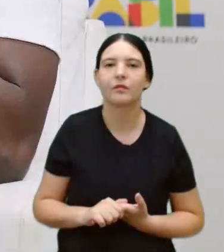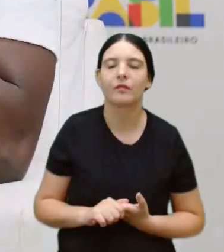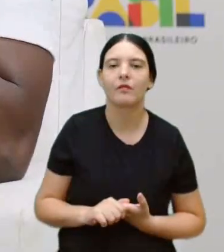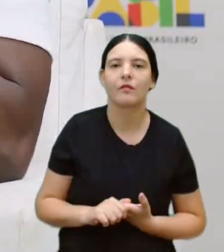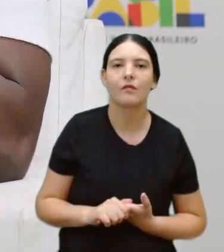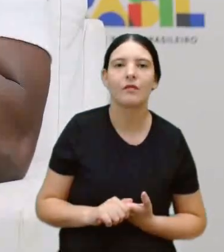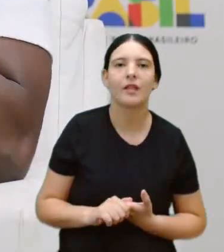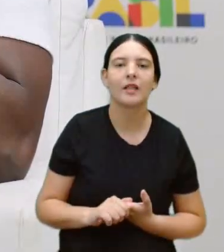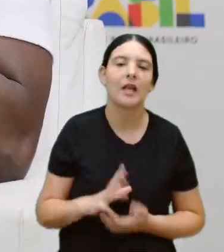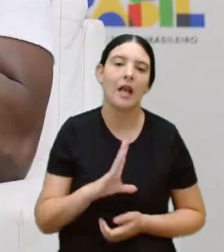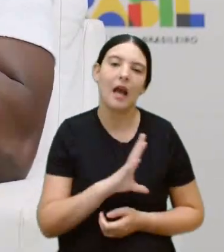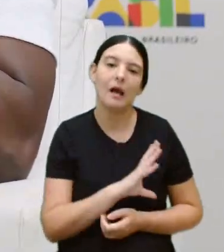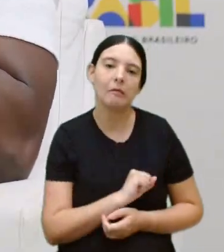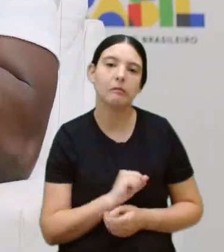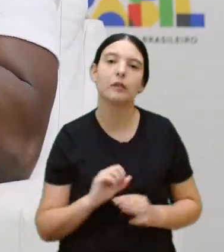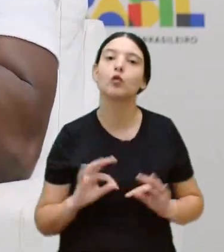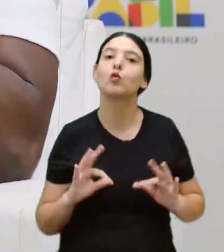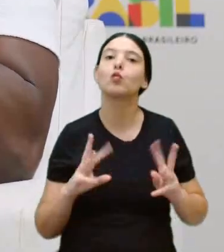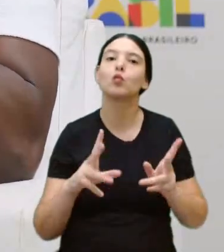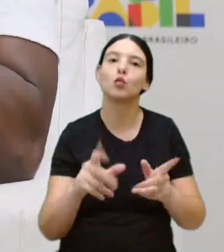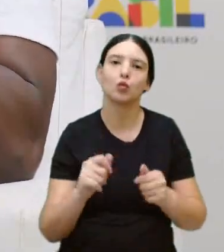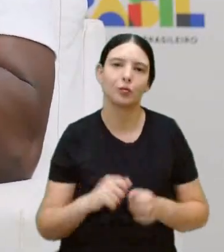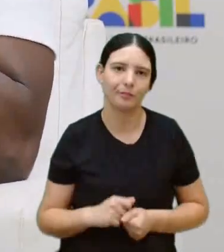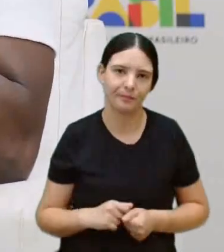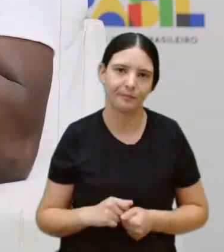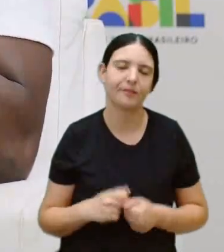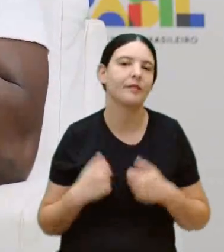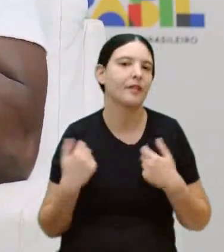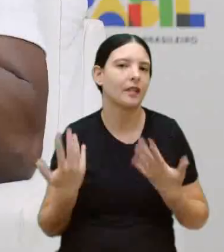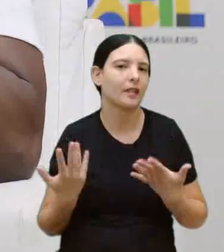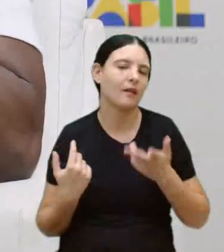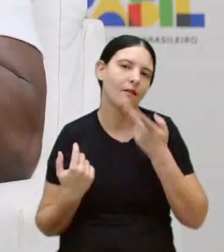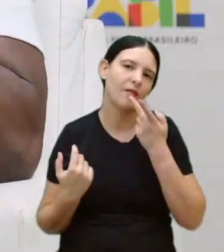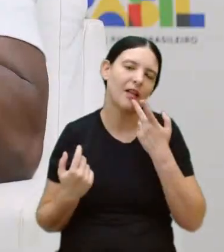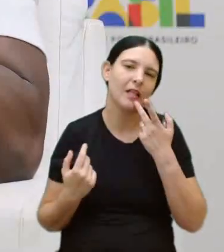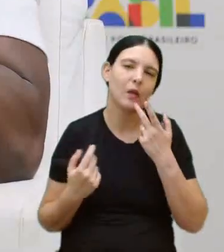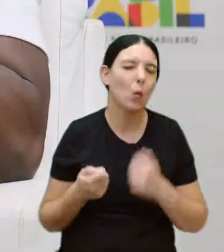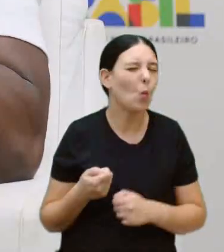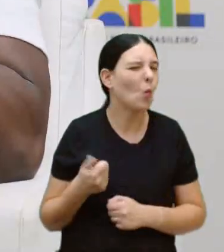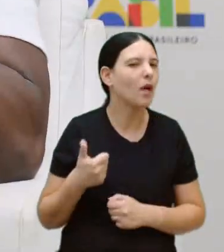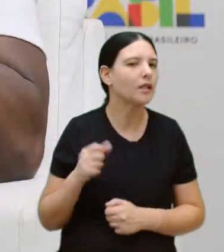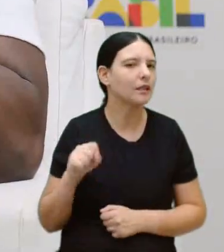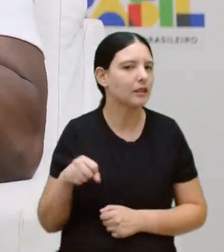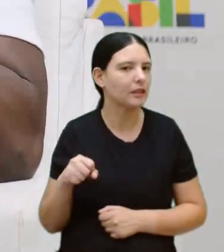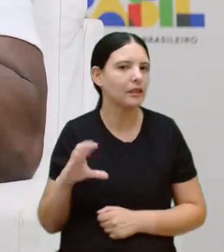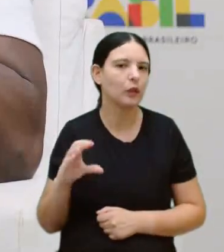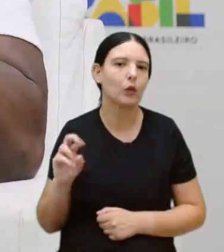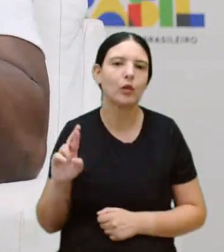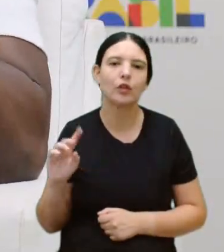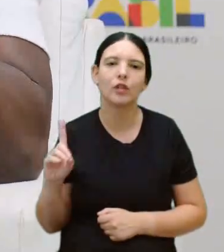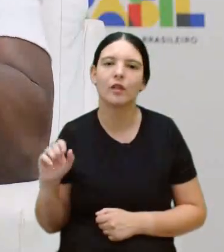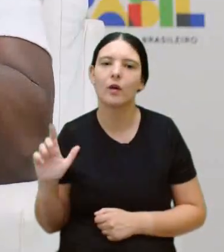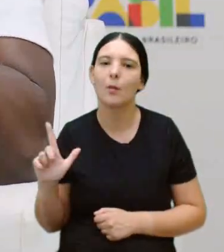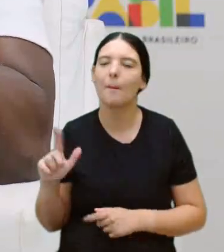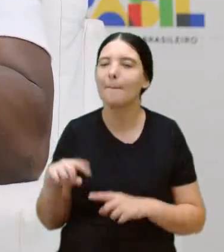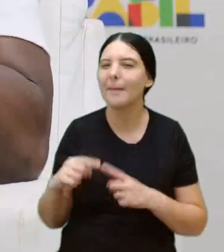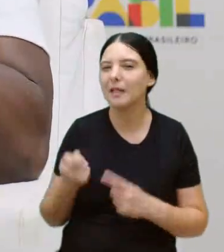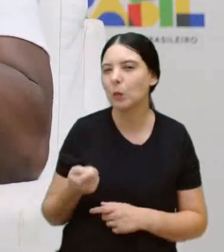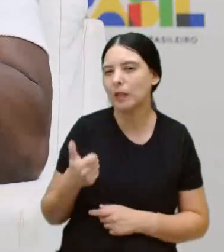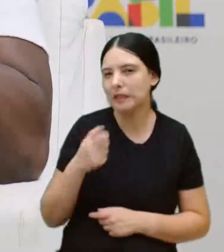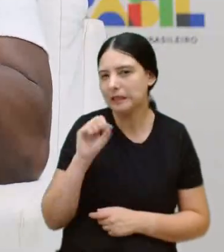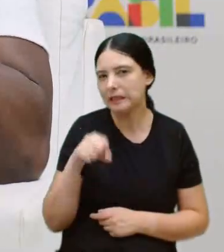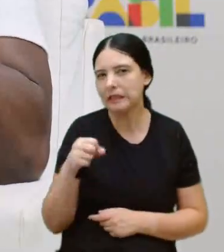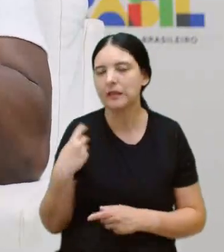amado por todos. Então, a gente diz quase sim esse cordial. Mas é aquele sim, daquelas pessoas que se encontram na